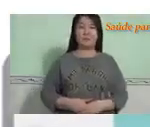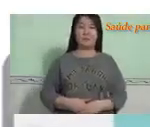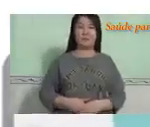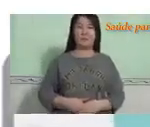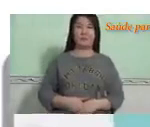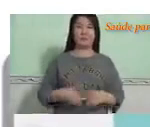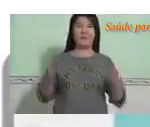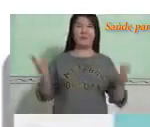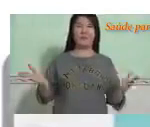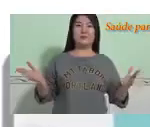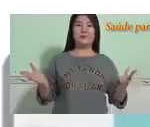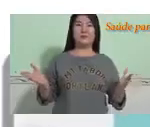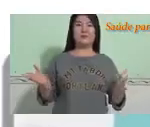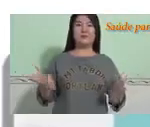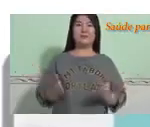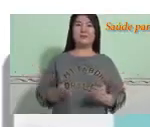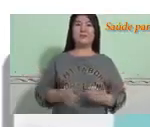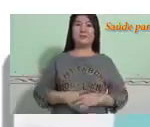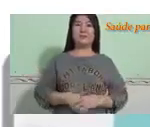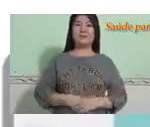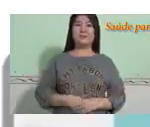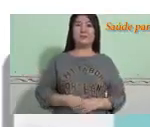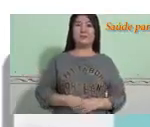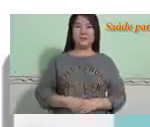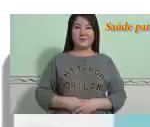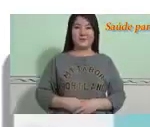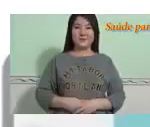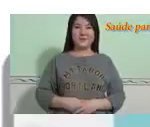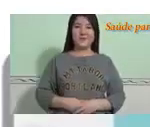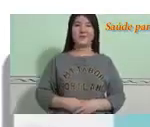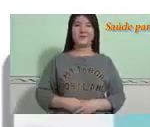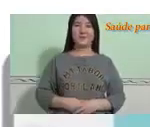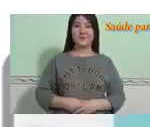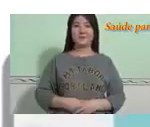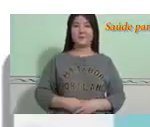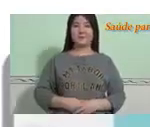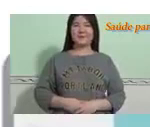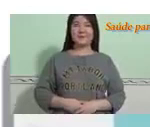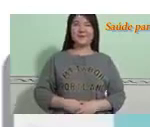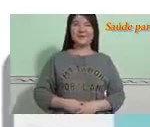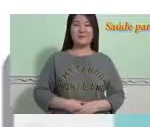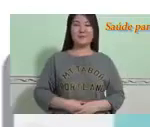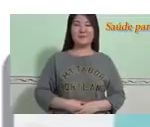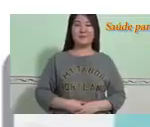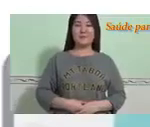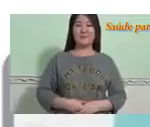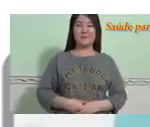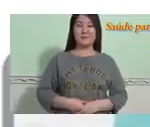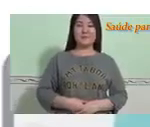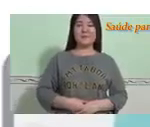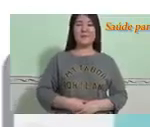de enxaqueca, implante ou de último ovário policístico, acne. Pílula combinada possui endometriose, DIU possui